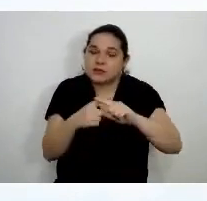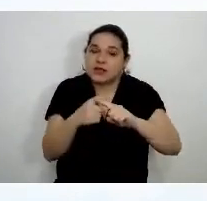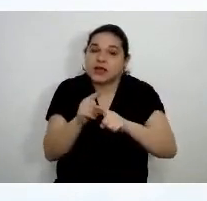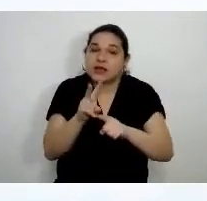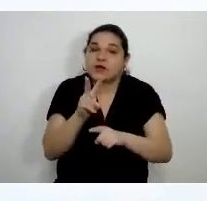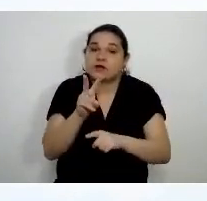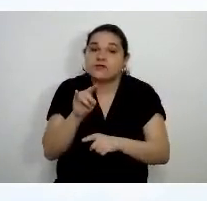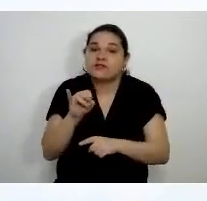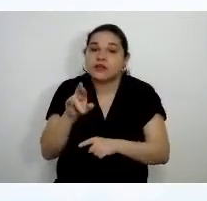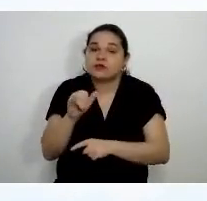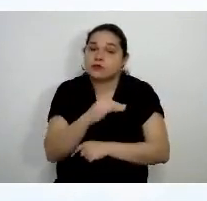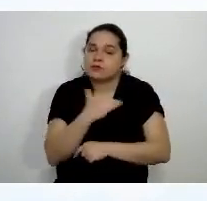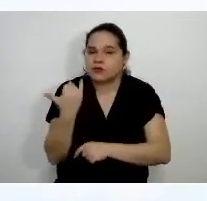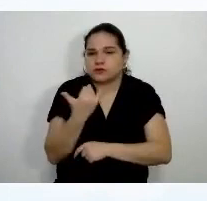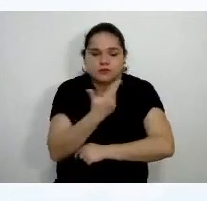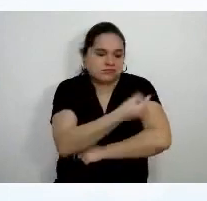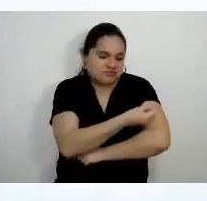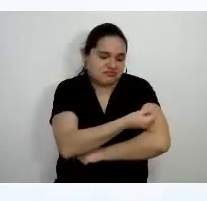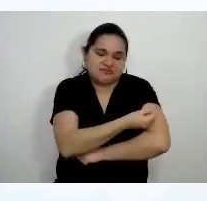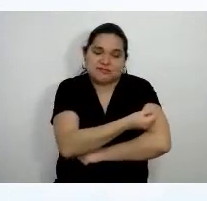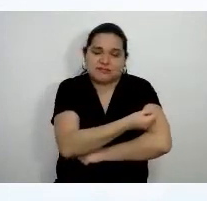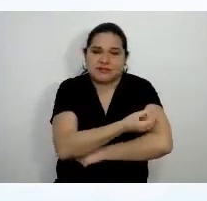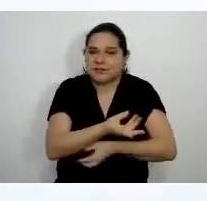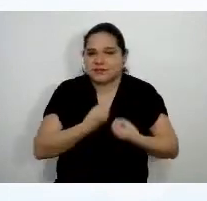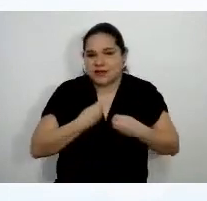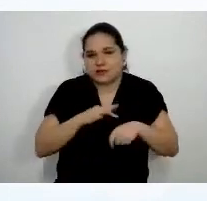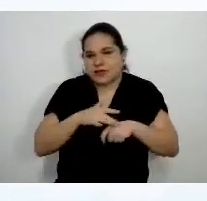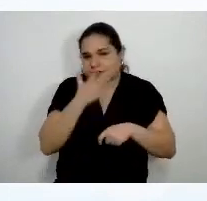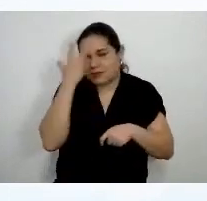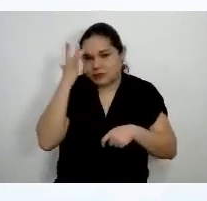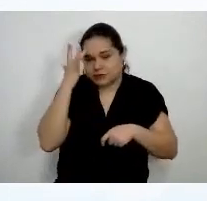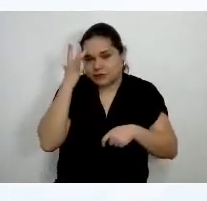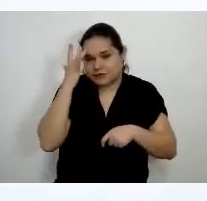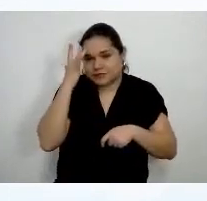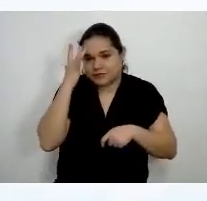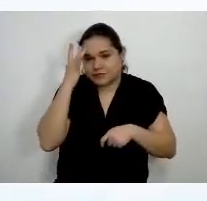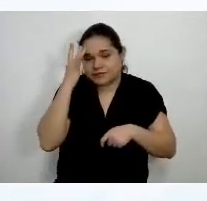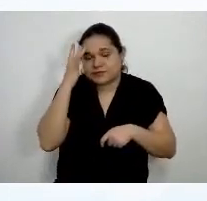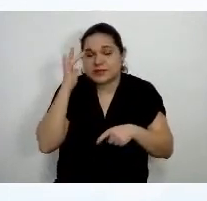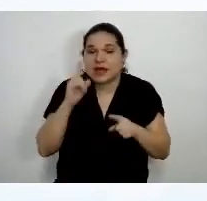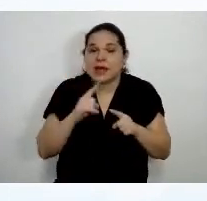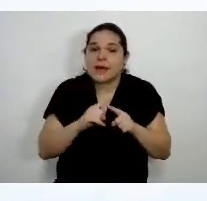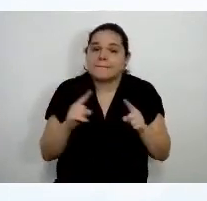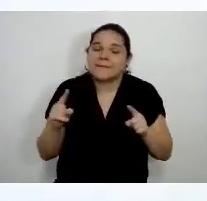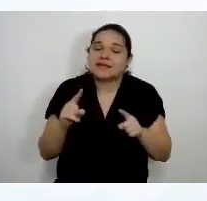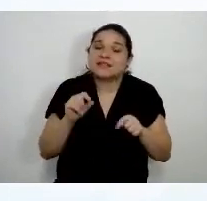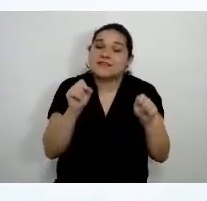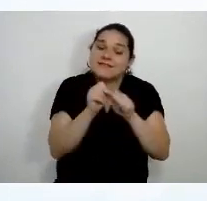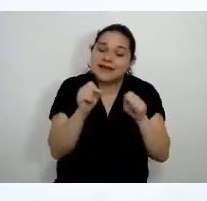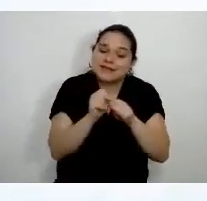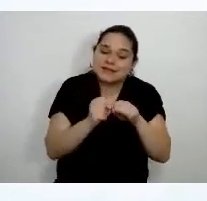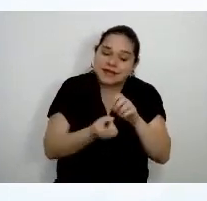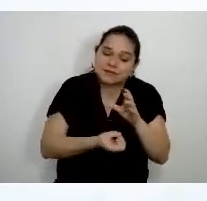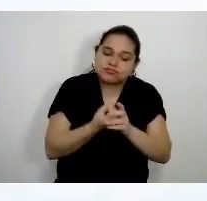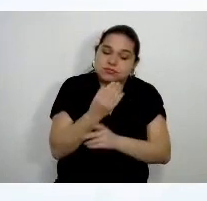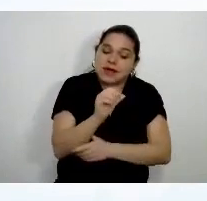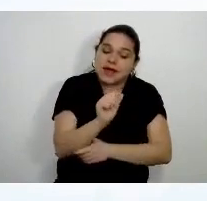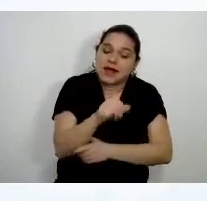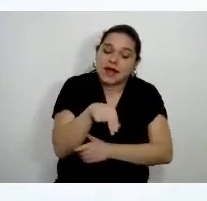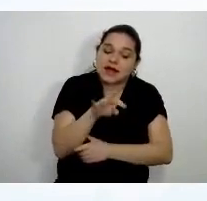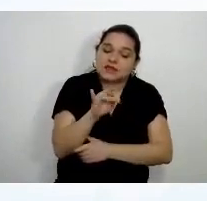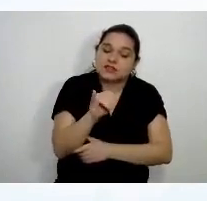foi injetado. Por outro lado, o desenvolvimento de anticorpos ele fica restrito. Você tem que ficar dando várias